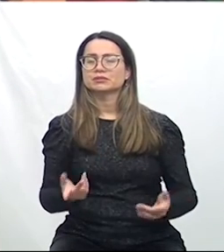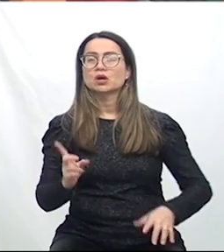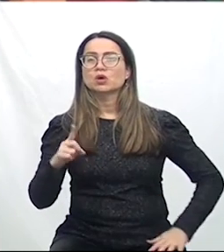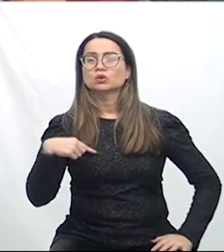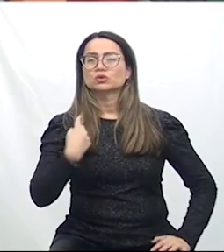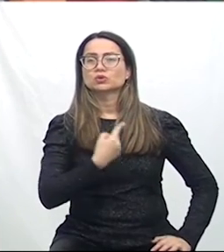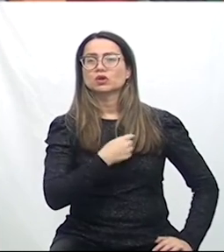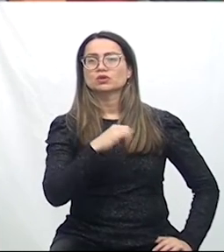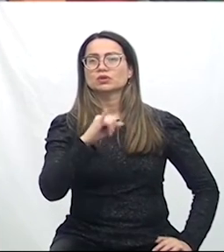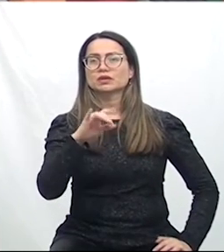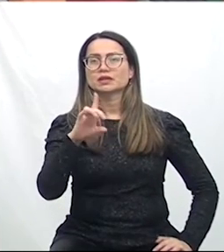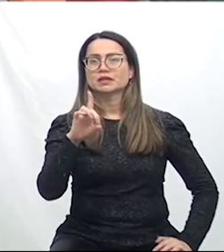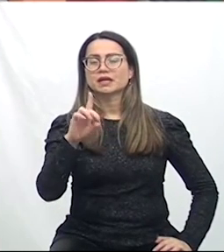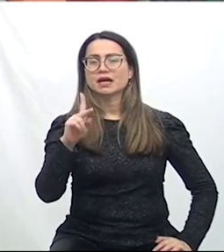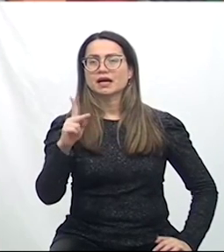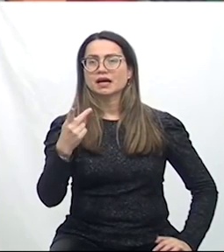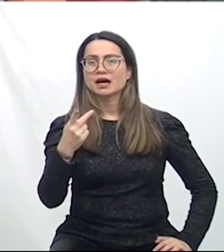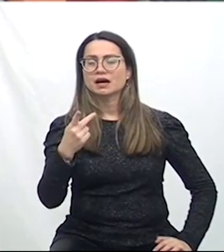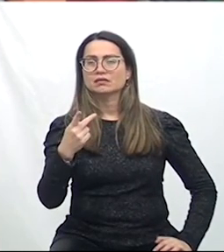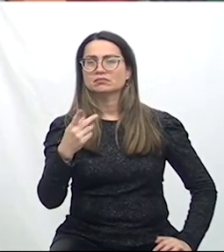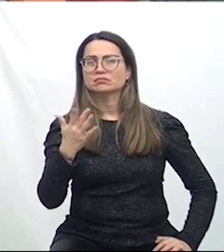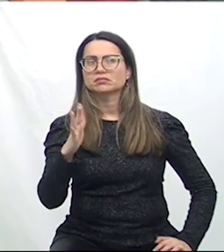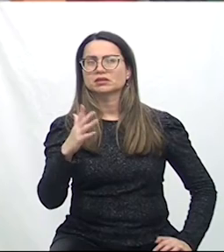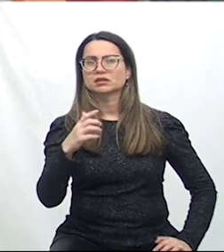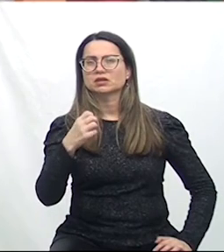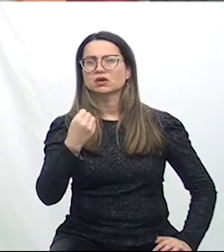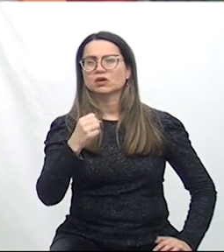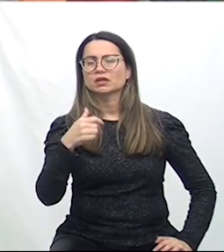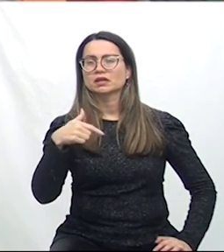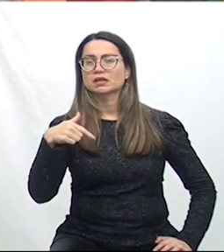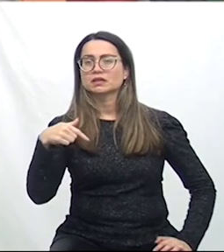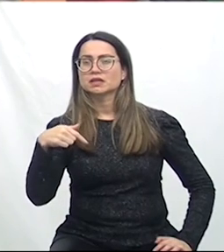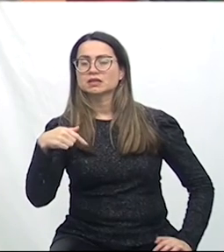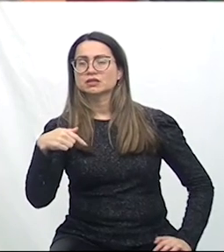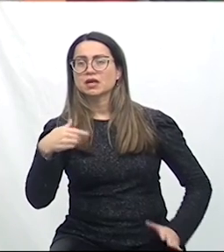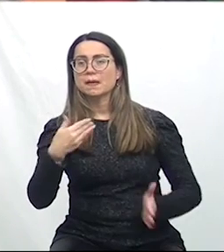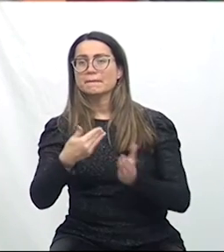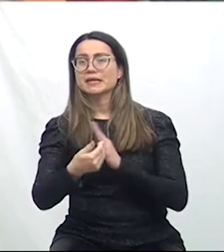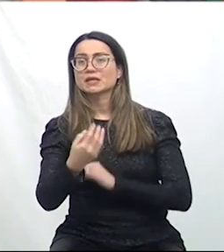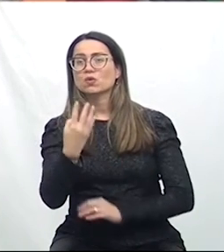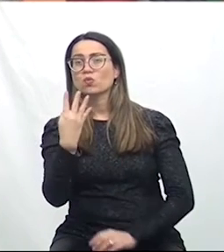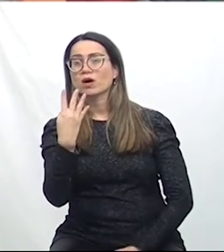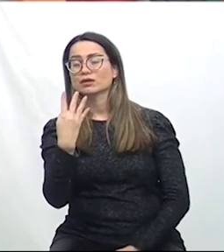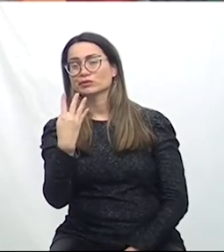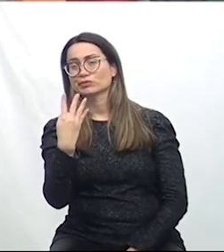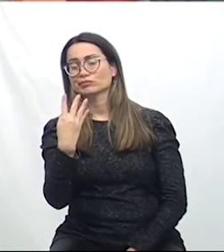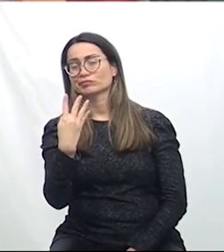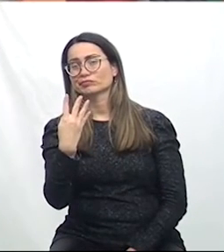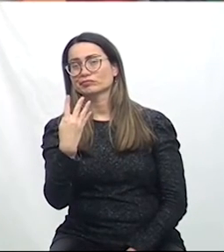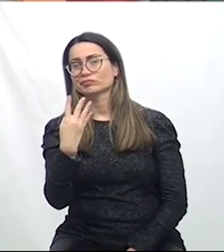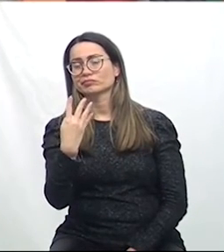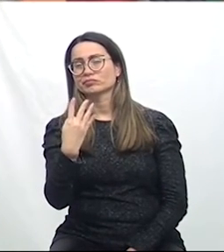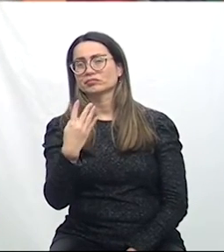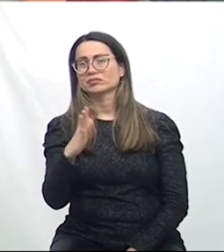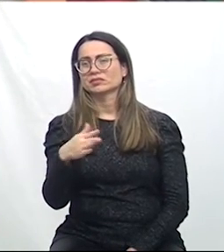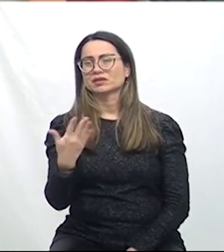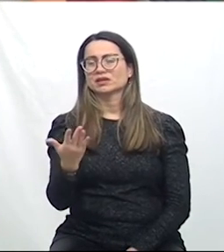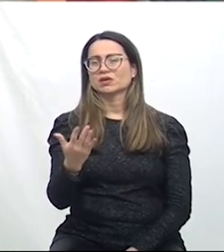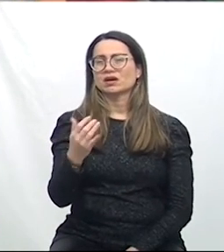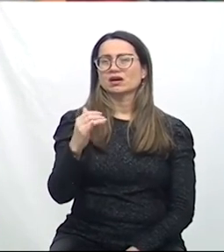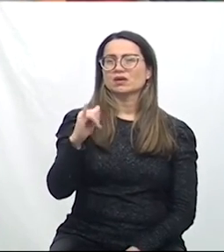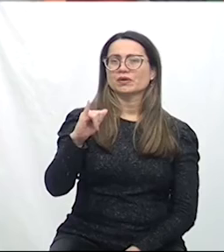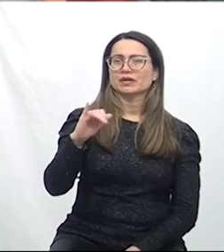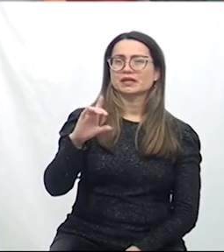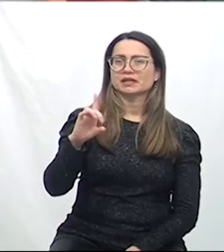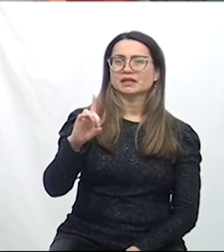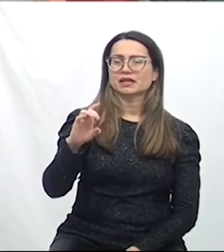87. Perdemos mais 4 posições. É um IDH muito, muito alto, né? Isso quer dizer que nós